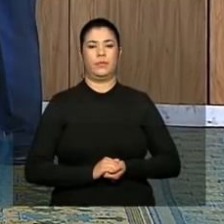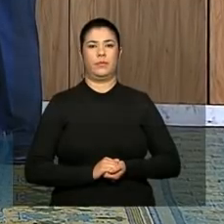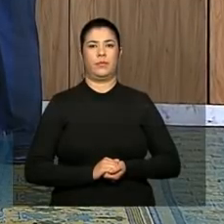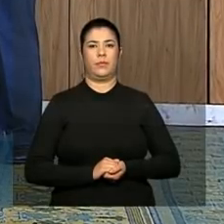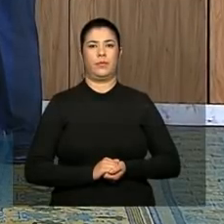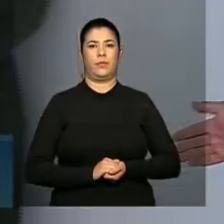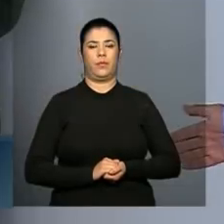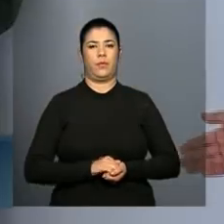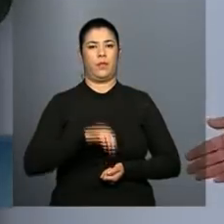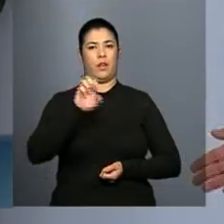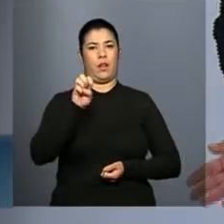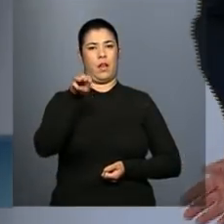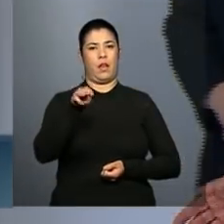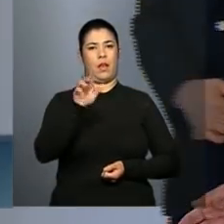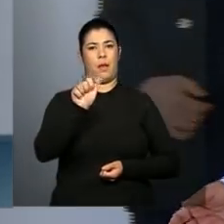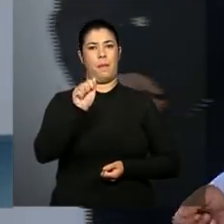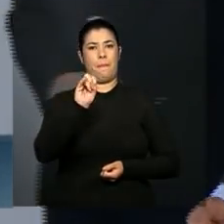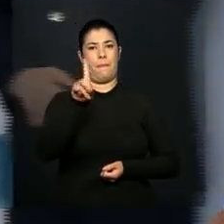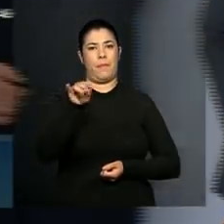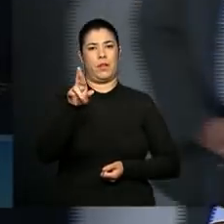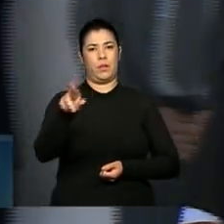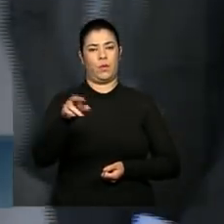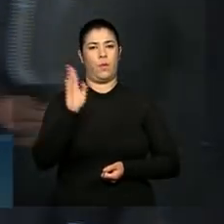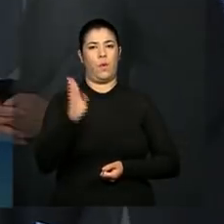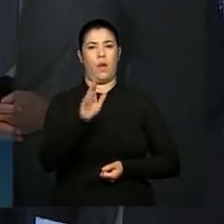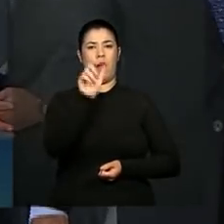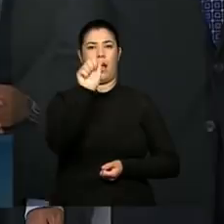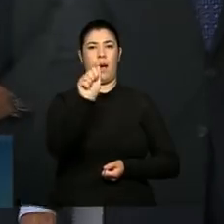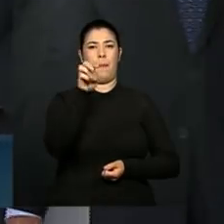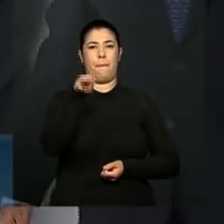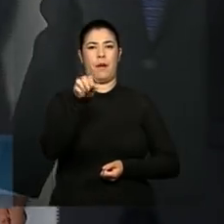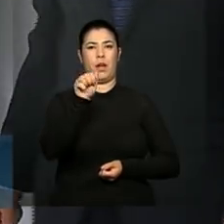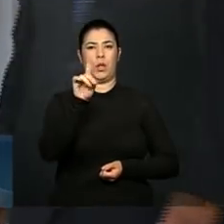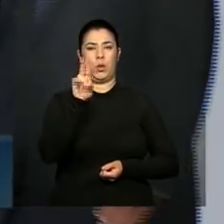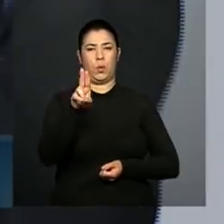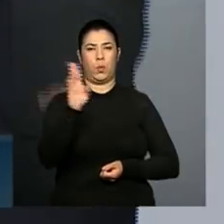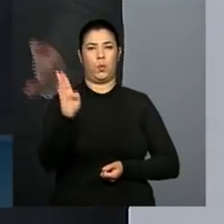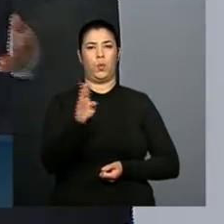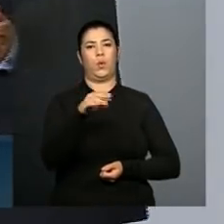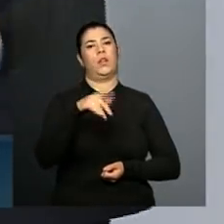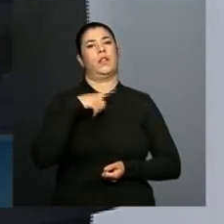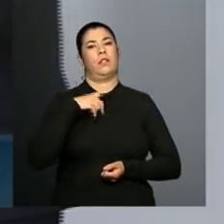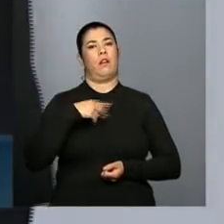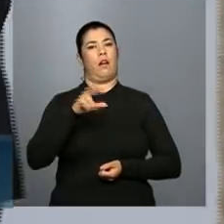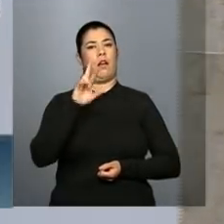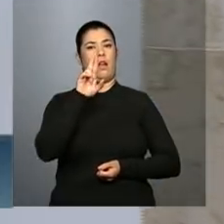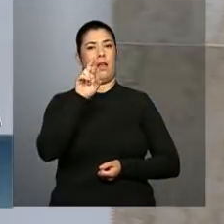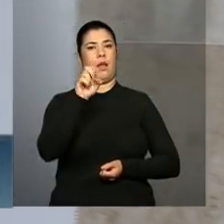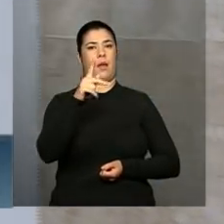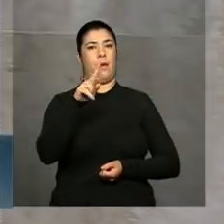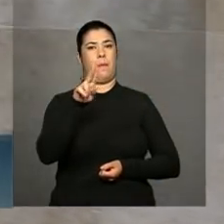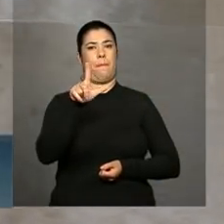Embaixador Amadou Abibu Ndiaye, da República do Senegal.